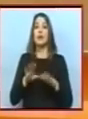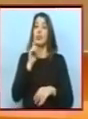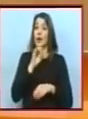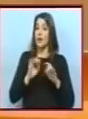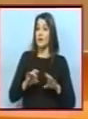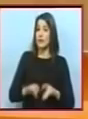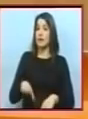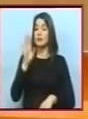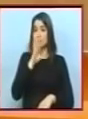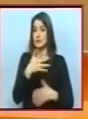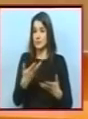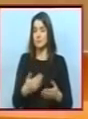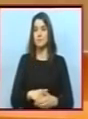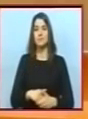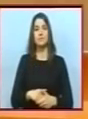se